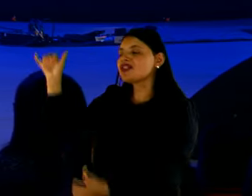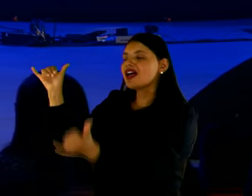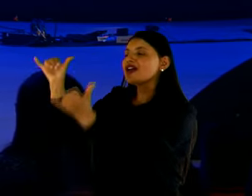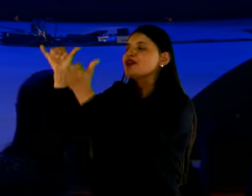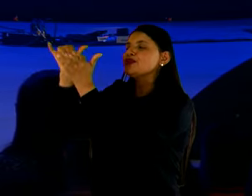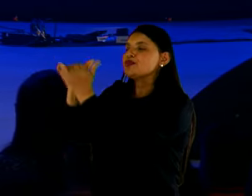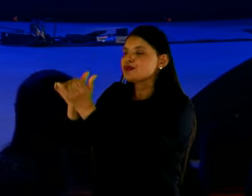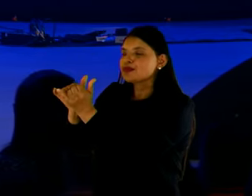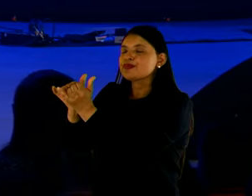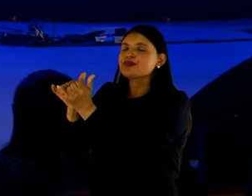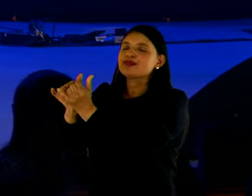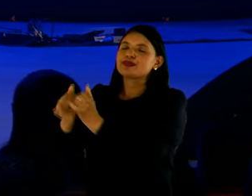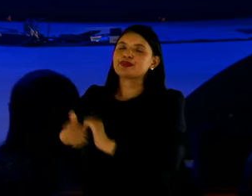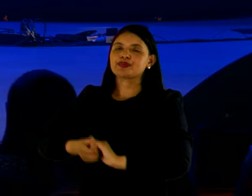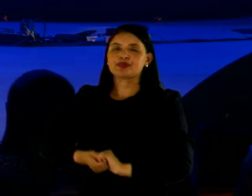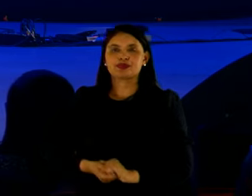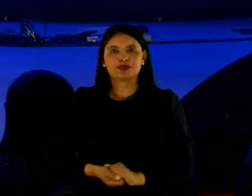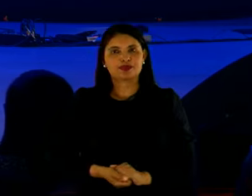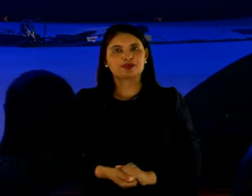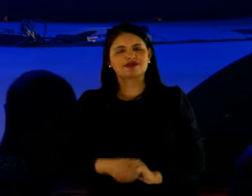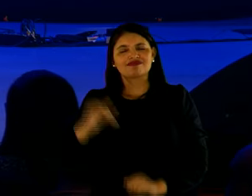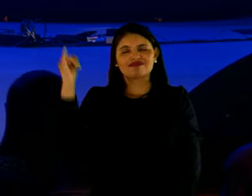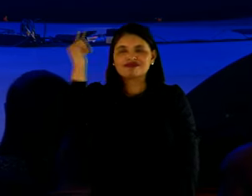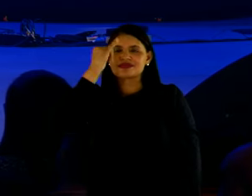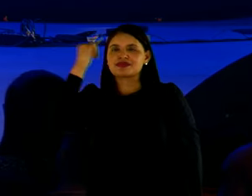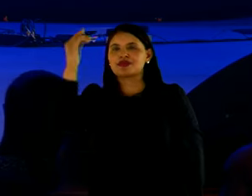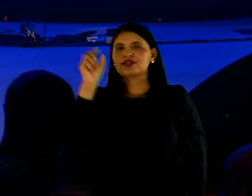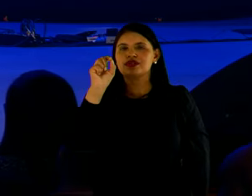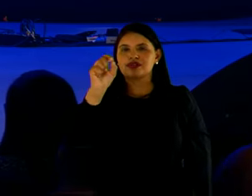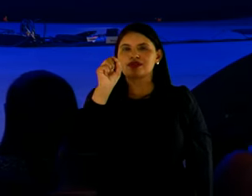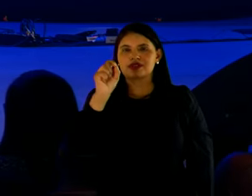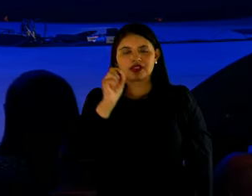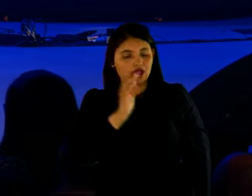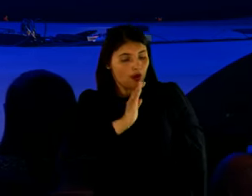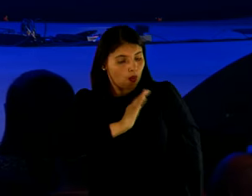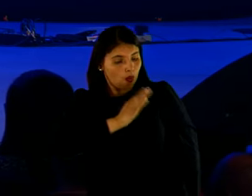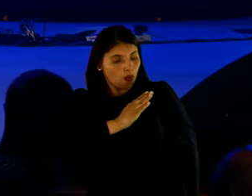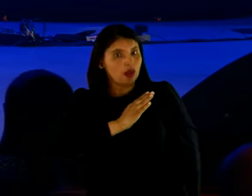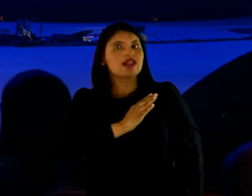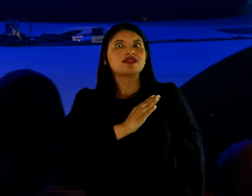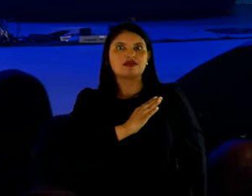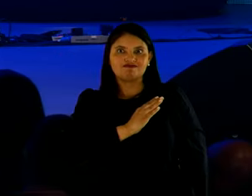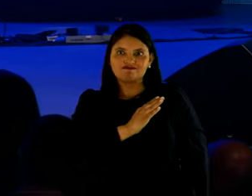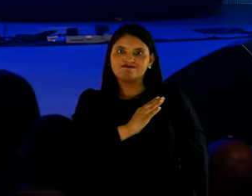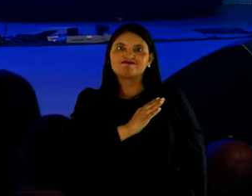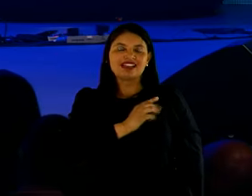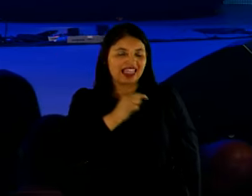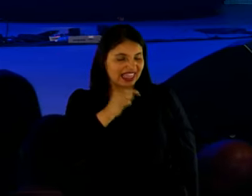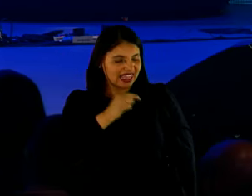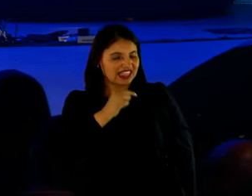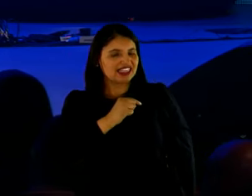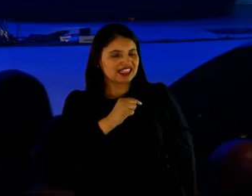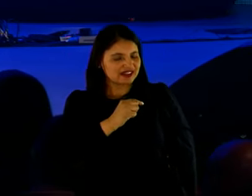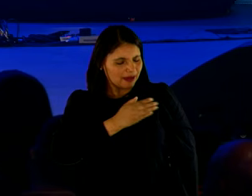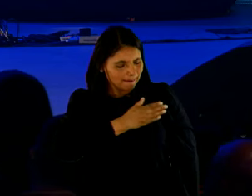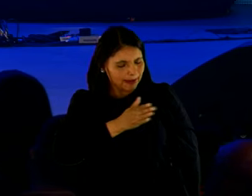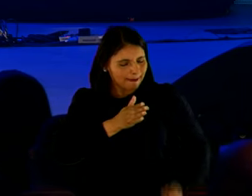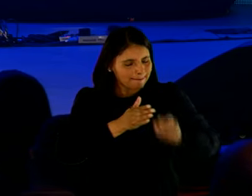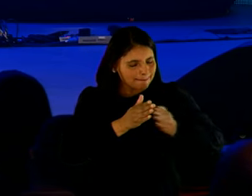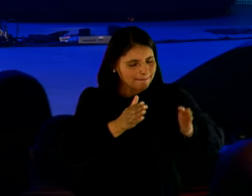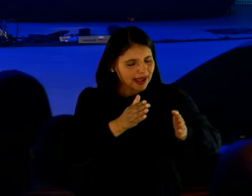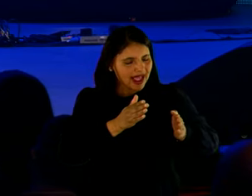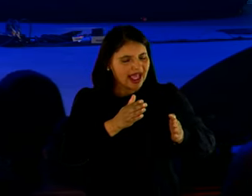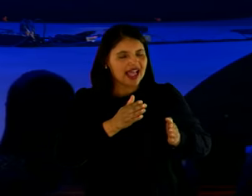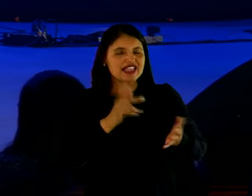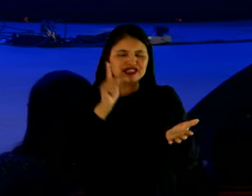voltado para o arrependimento, para a mudança. Um último caso que eu quero passar para para a igreja.